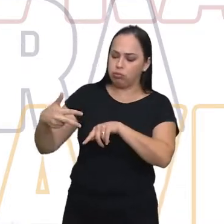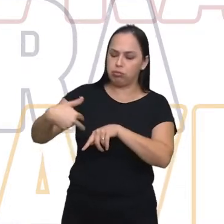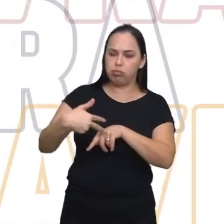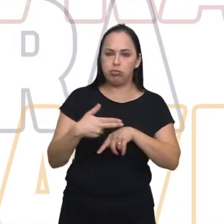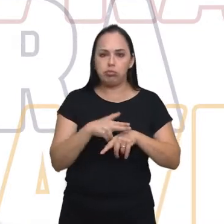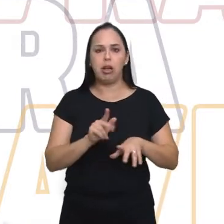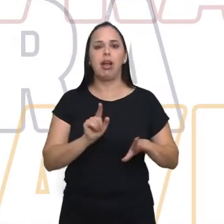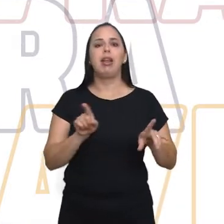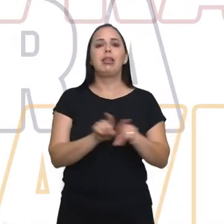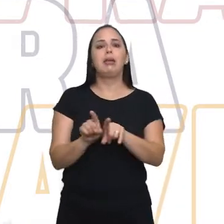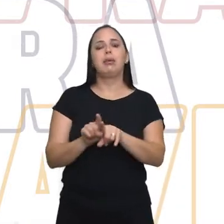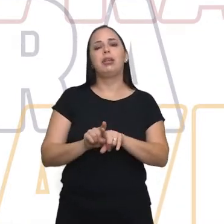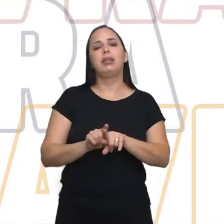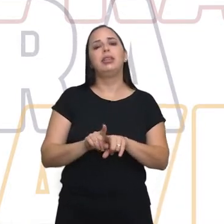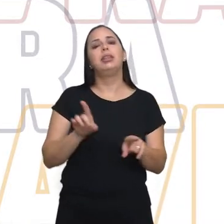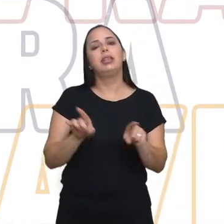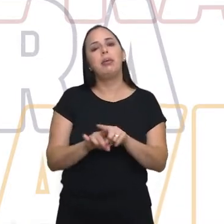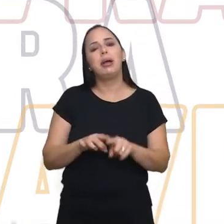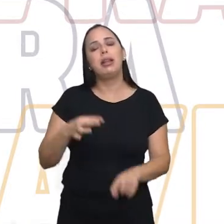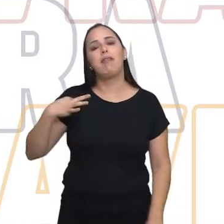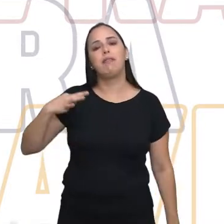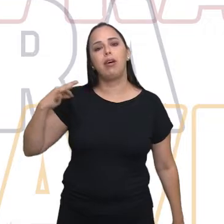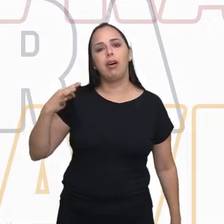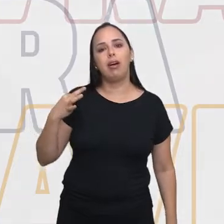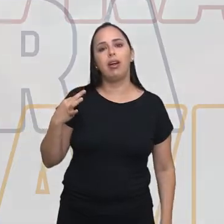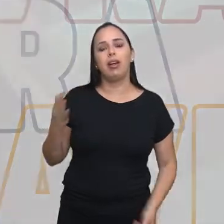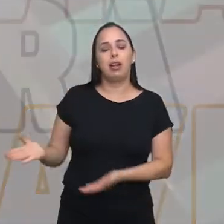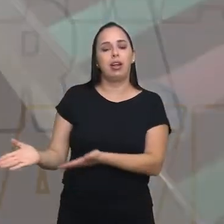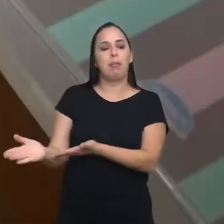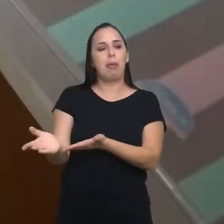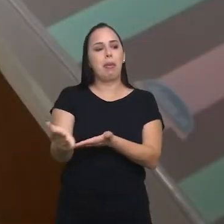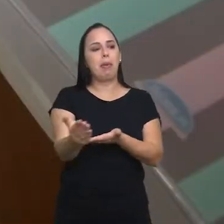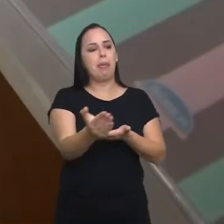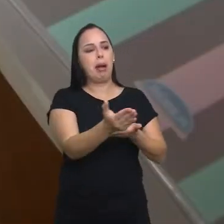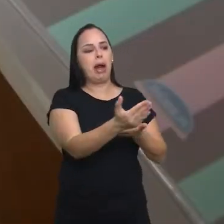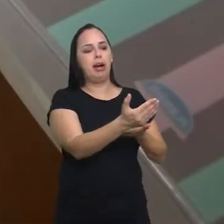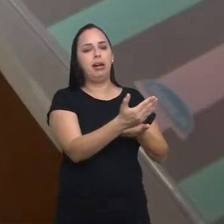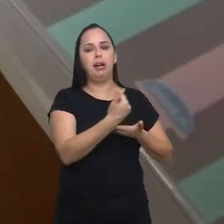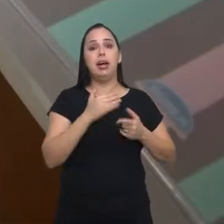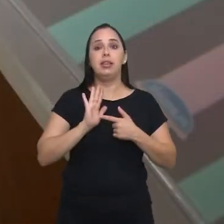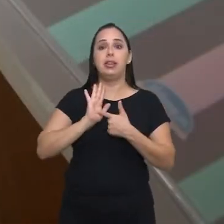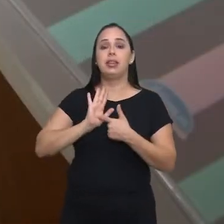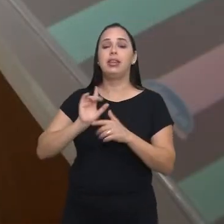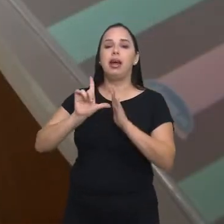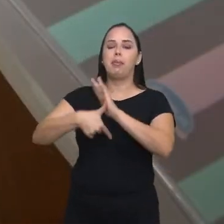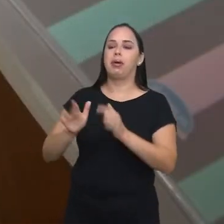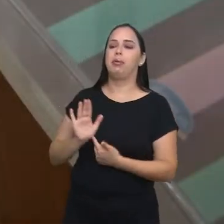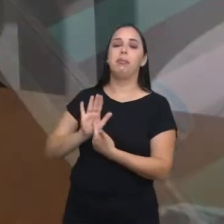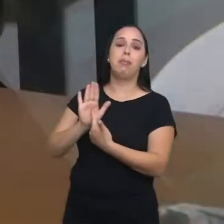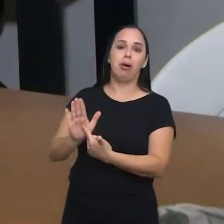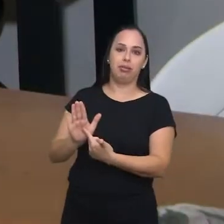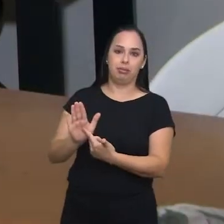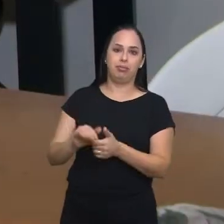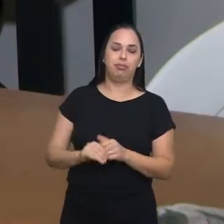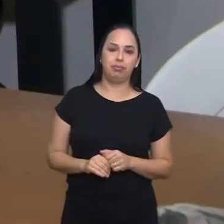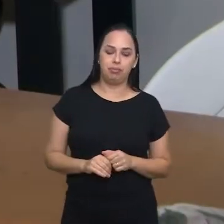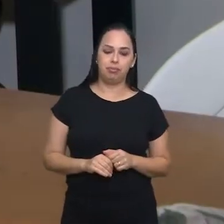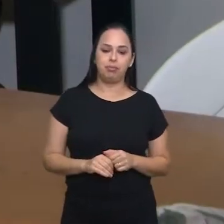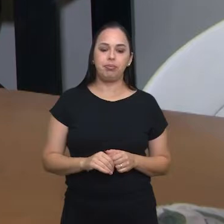um crochê. Então, e tem um voluntário que passa e recolhe esse material que é exposto na vitrine do gesto.